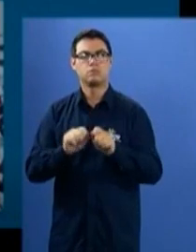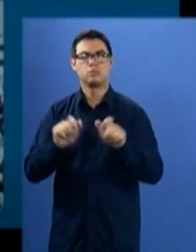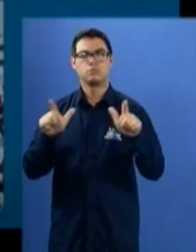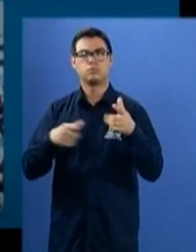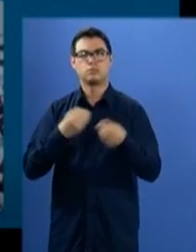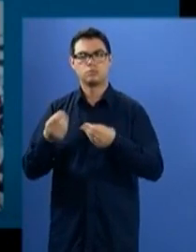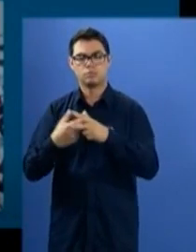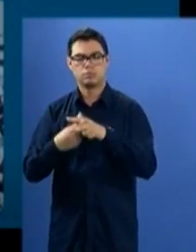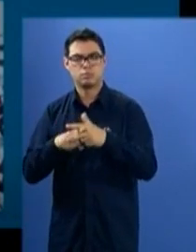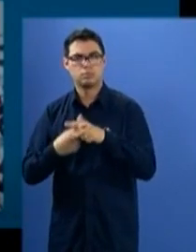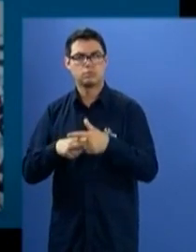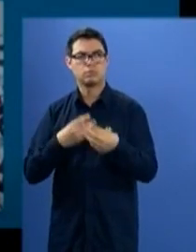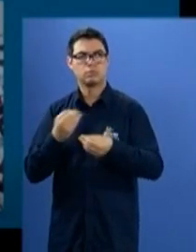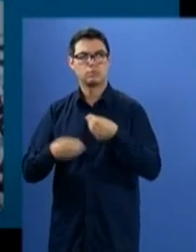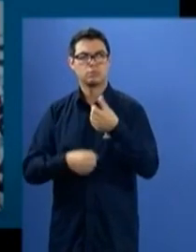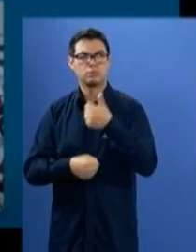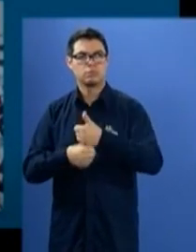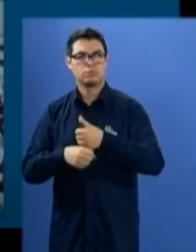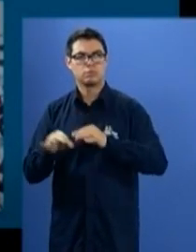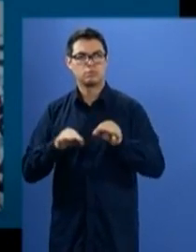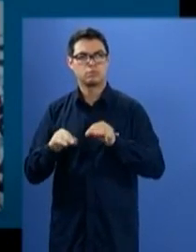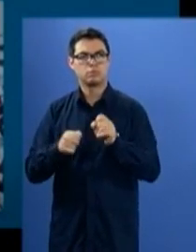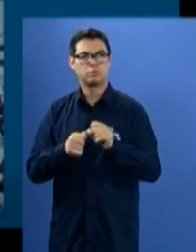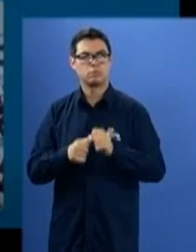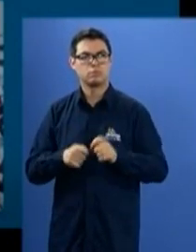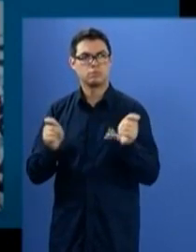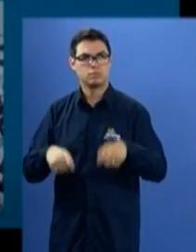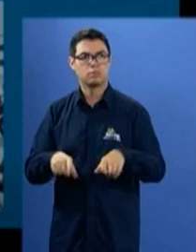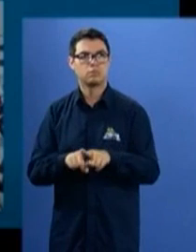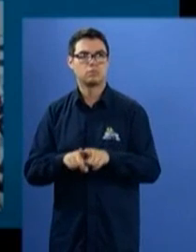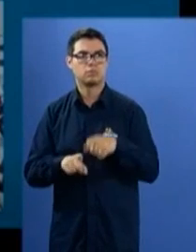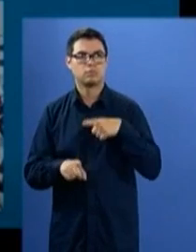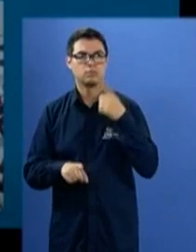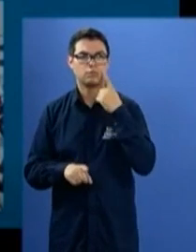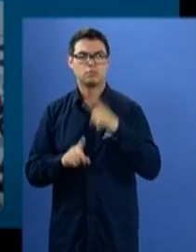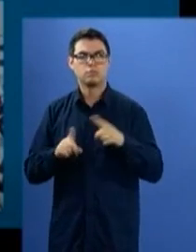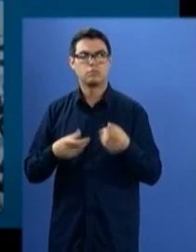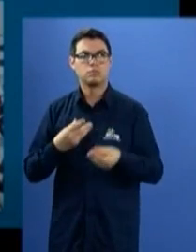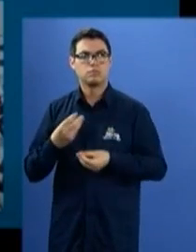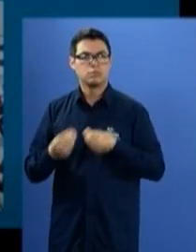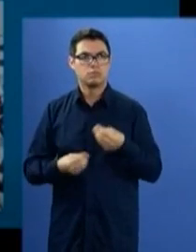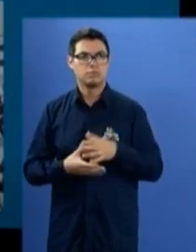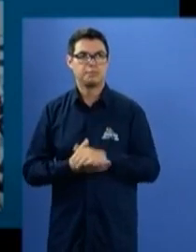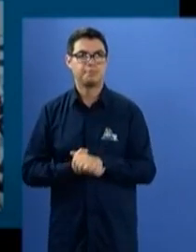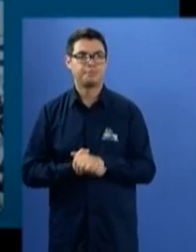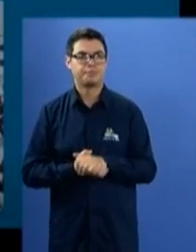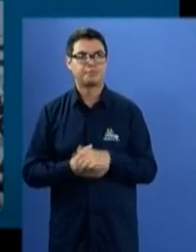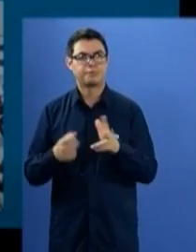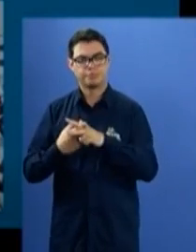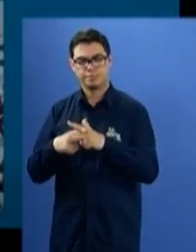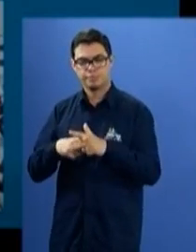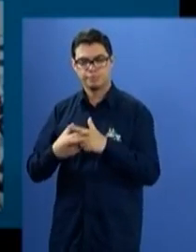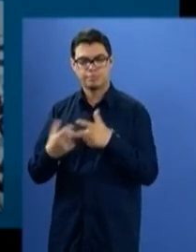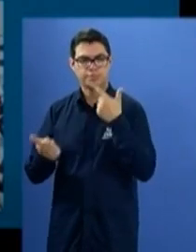o operador não vai estar lá na posição de troca de pneu, não é isso que nós estamos dizendo. Mas a ferramenta necessária para a